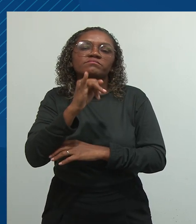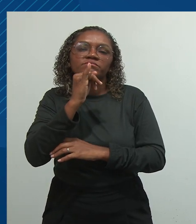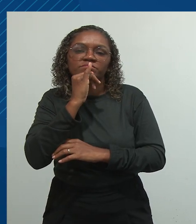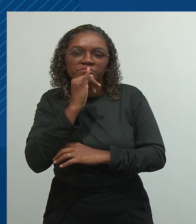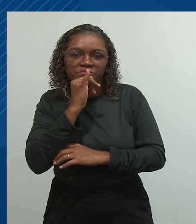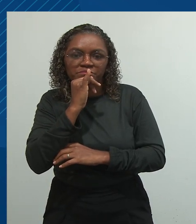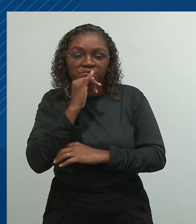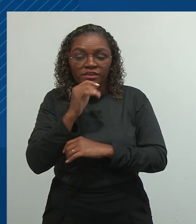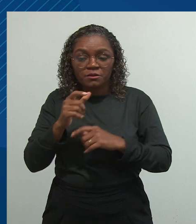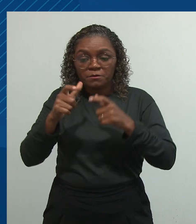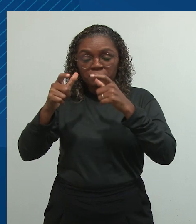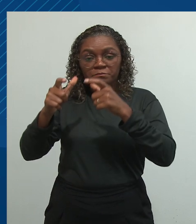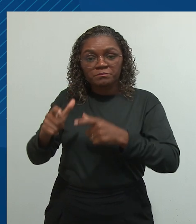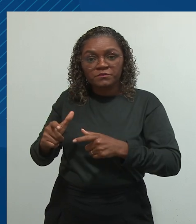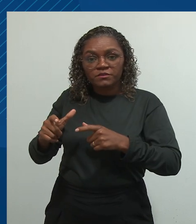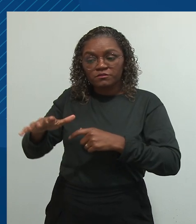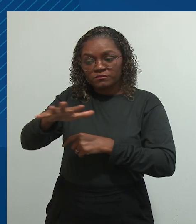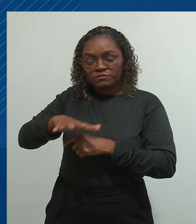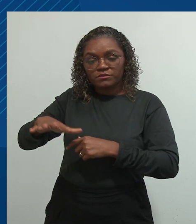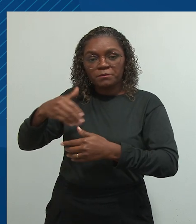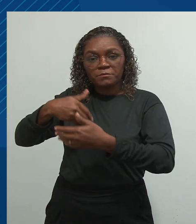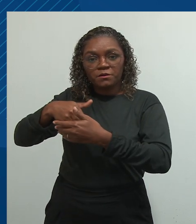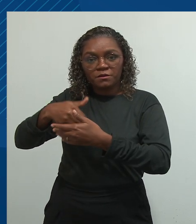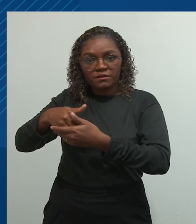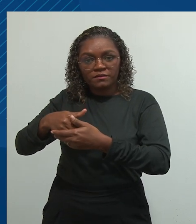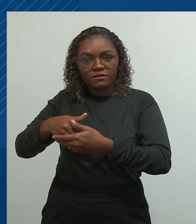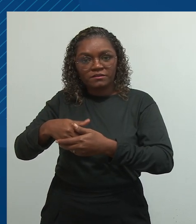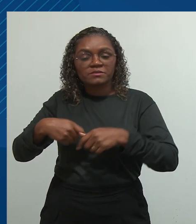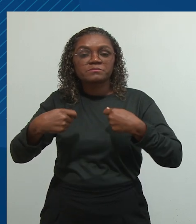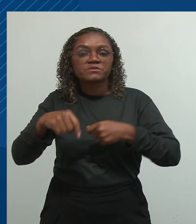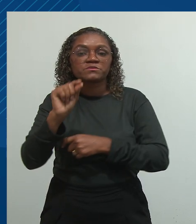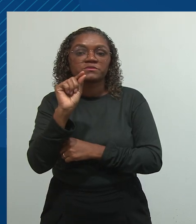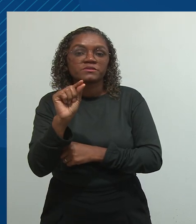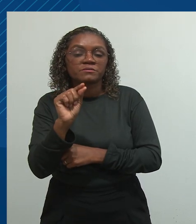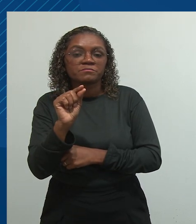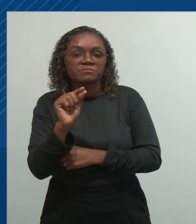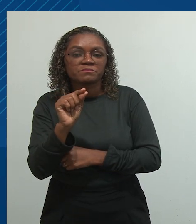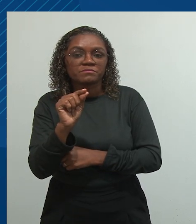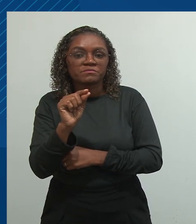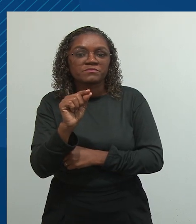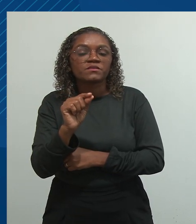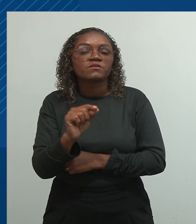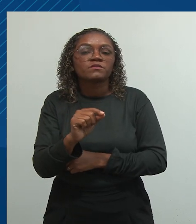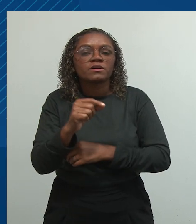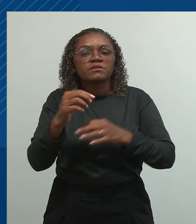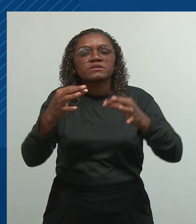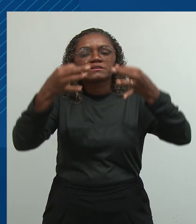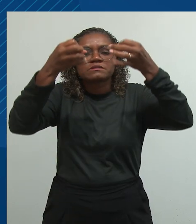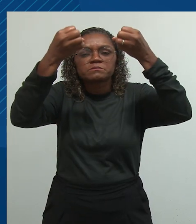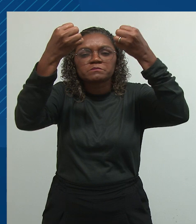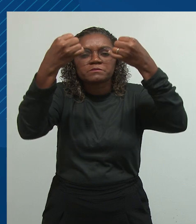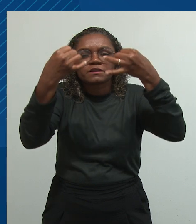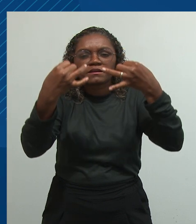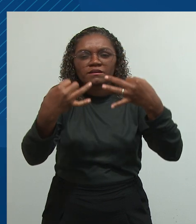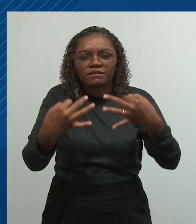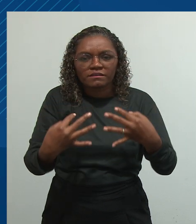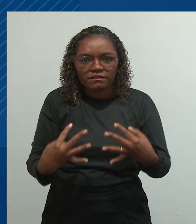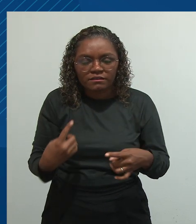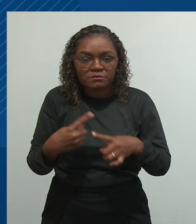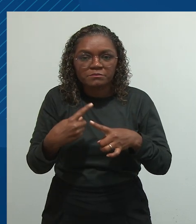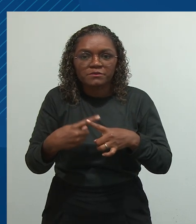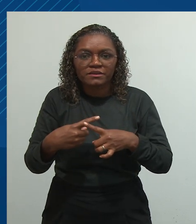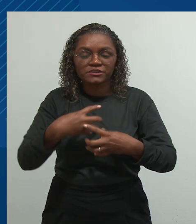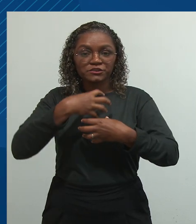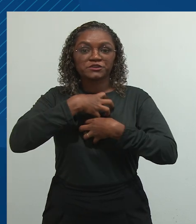do estágio, onde eles vão lá. Precisa esgotar tudo isso, né? Dar o maior número de detalhes possíveis. até para ficar